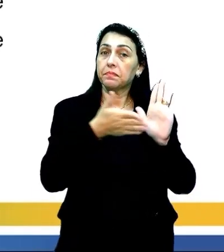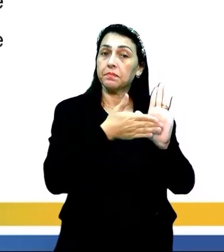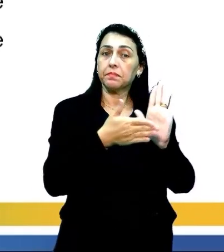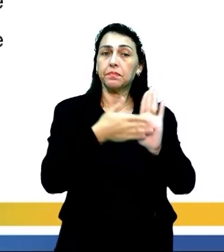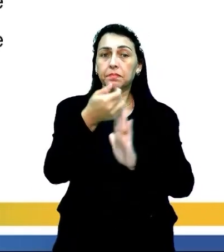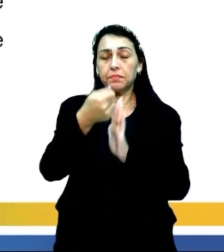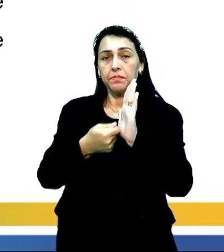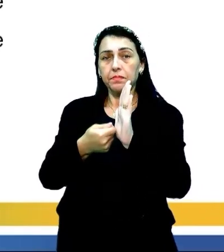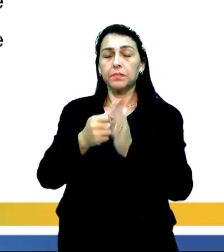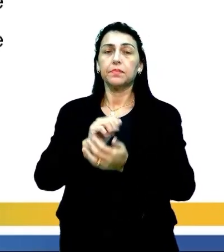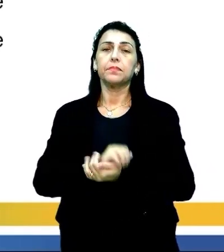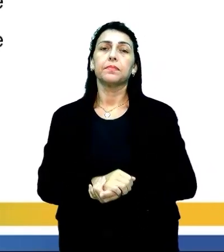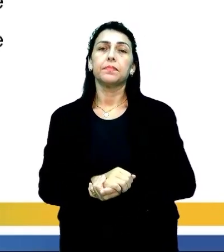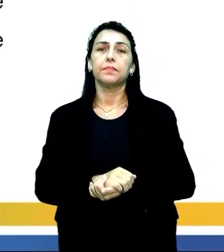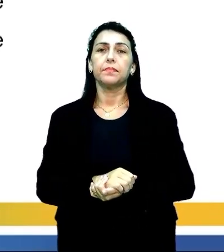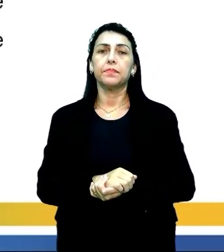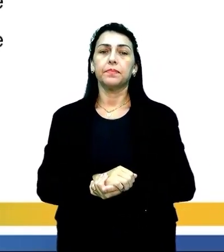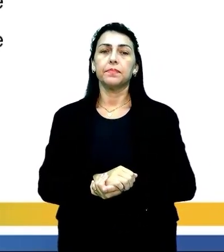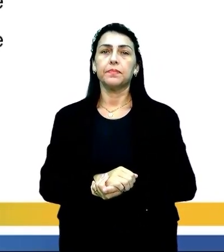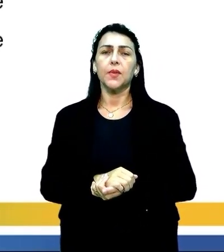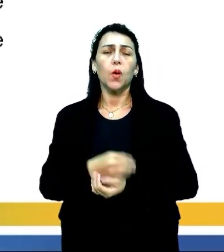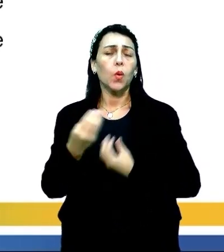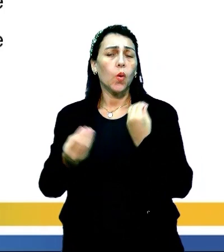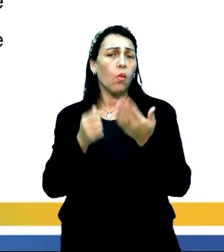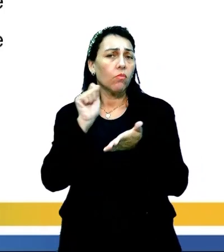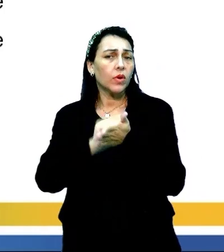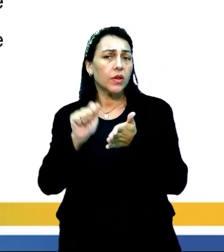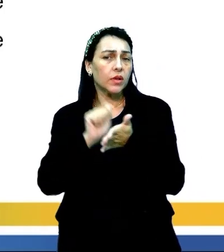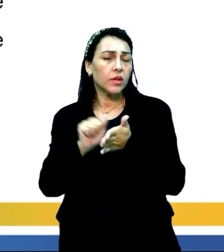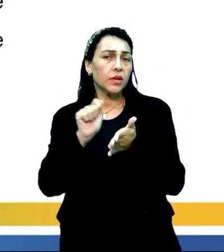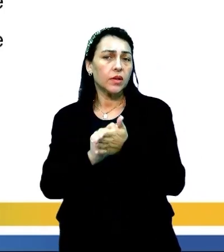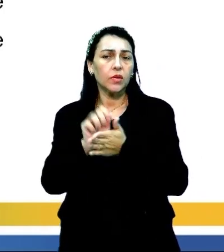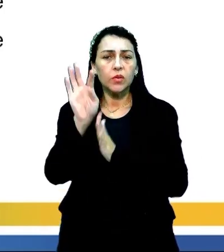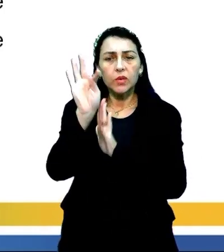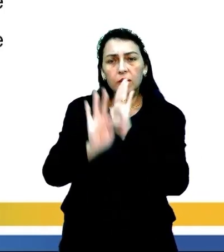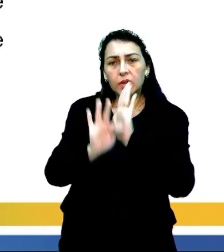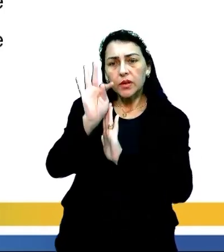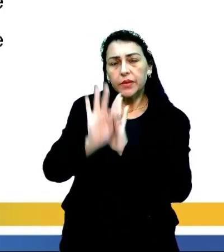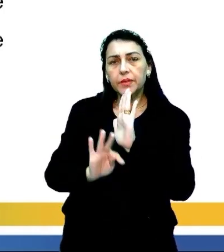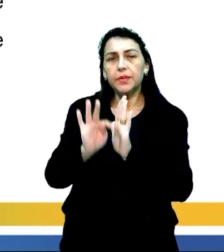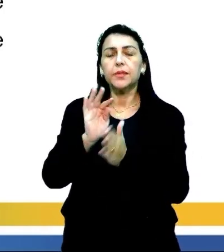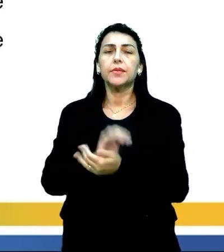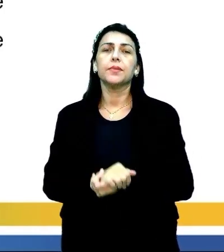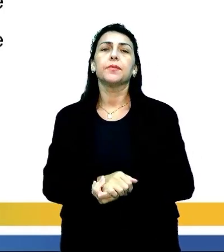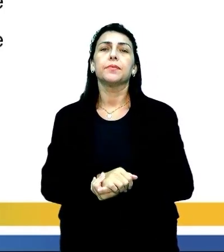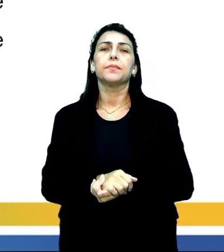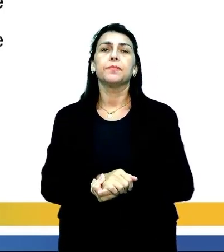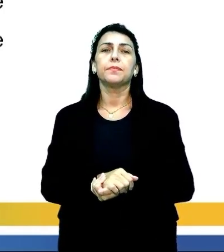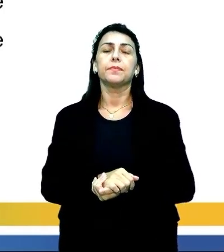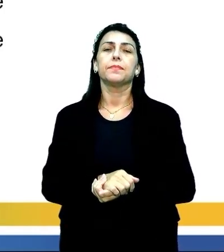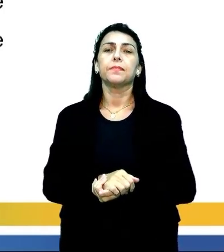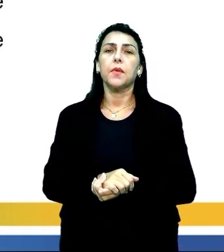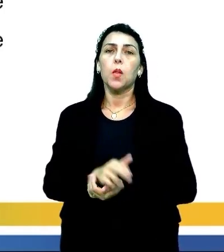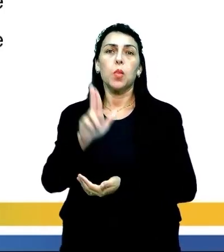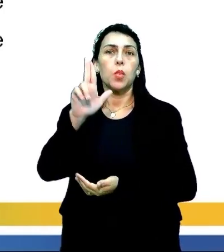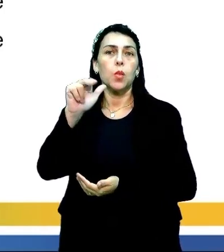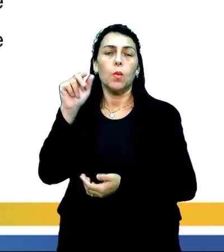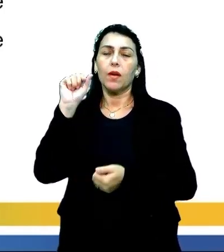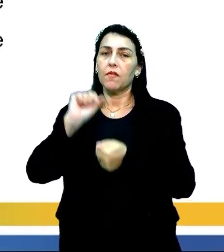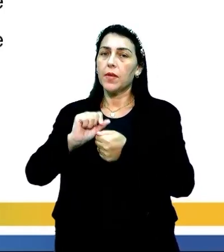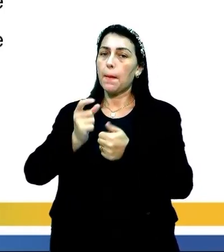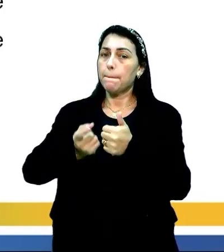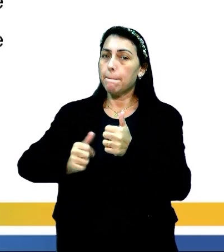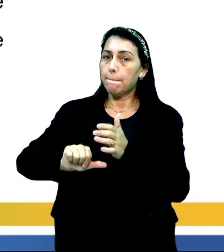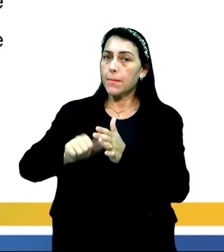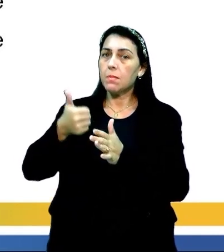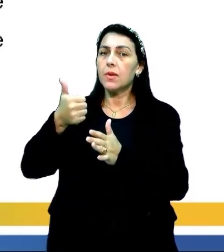E aí nós temos aí a proposta de redação. Como é que vem escrito no texto, né, professora? Como é que vem escrito lá na prova da redação? Eu nunca fiz a